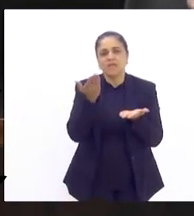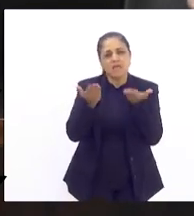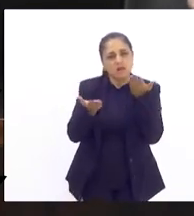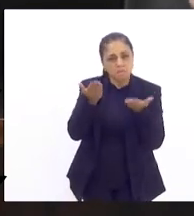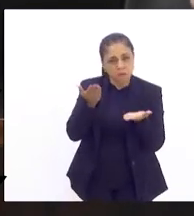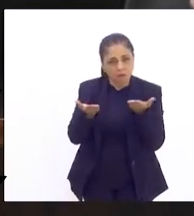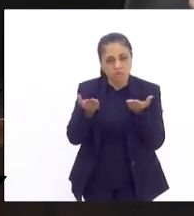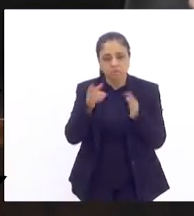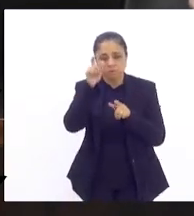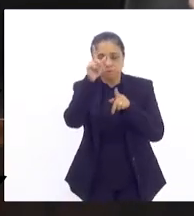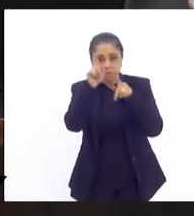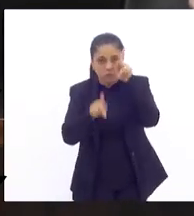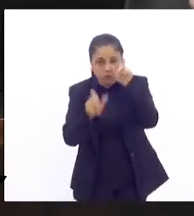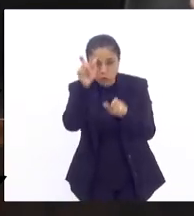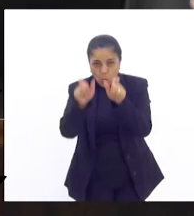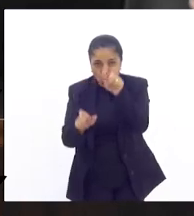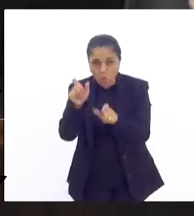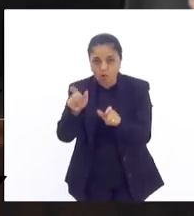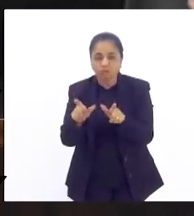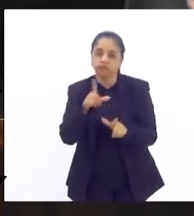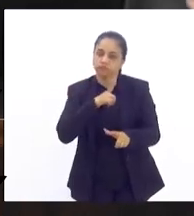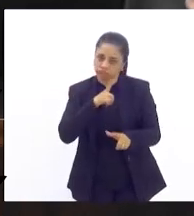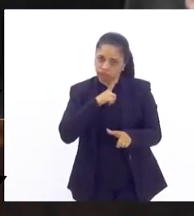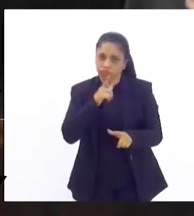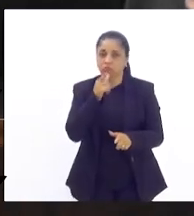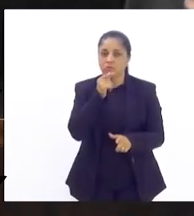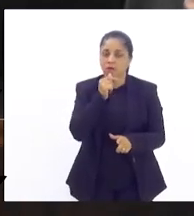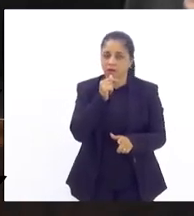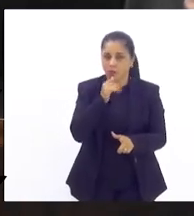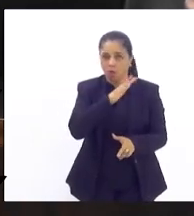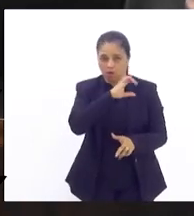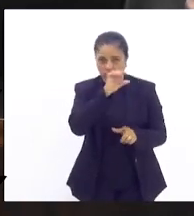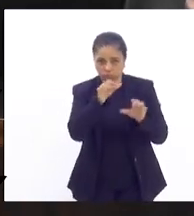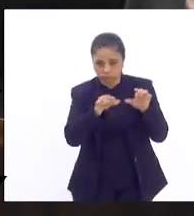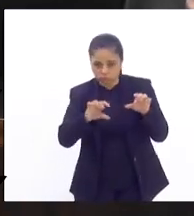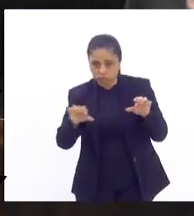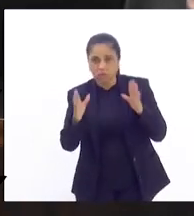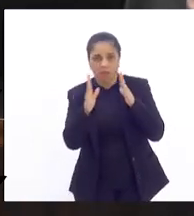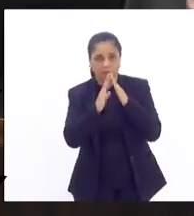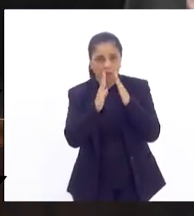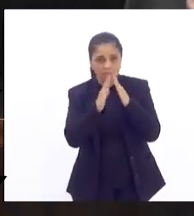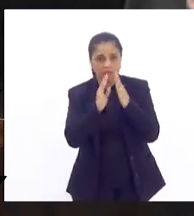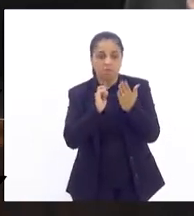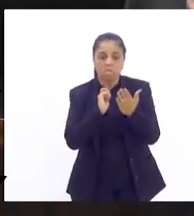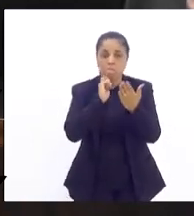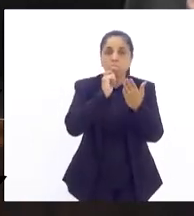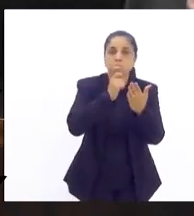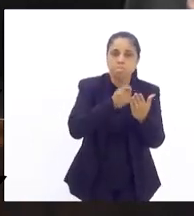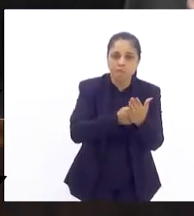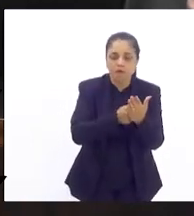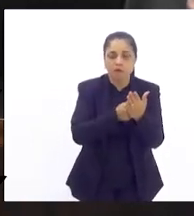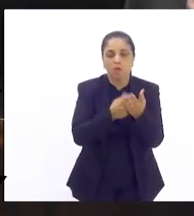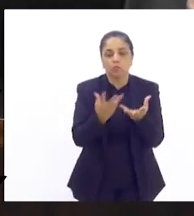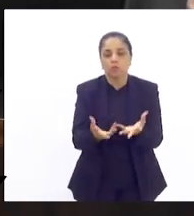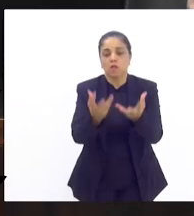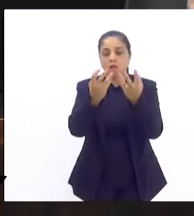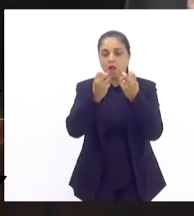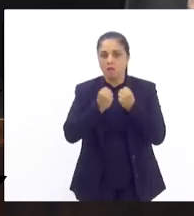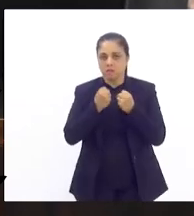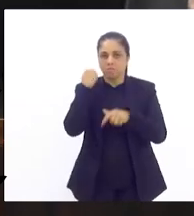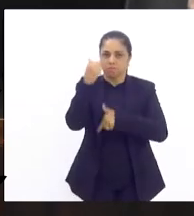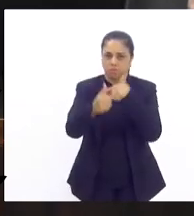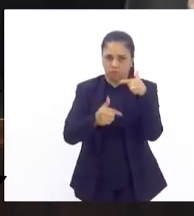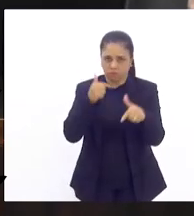pessoas possam ter acesso à água e pagar quando recebem esse serviço, quando possuem esse